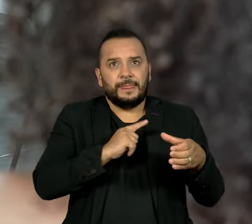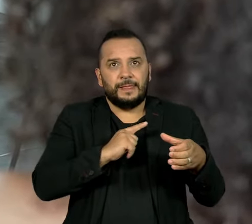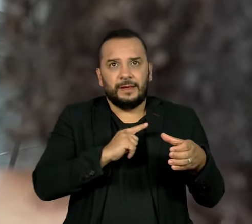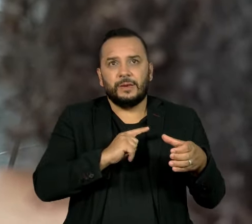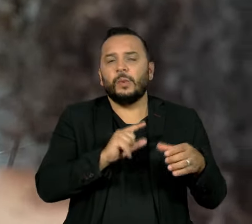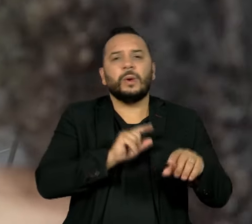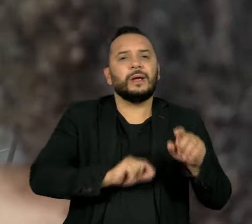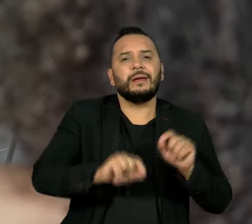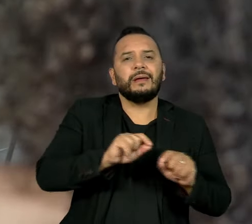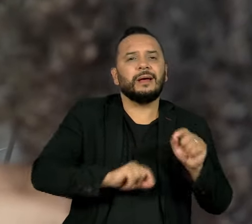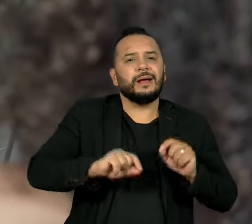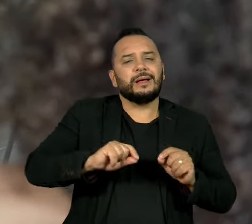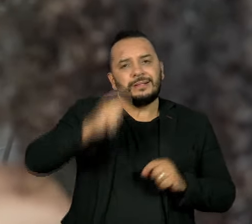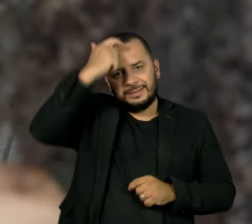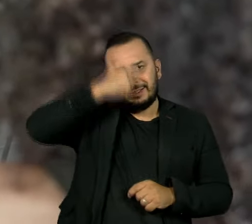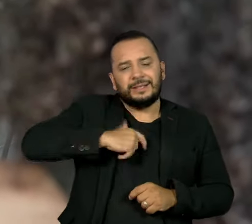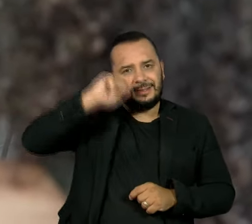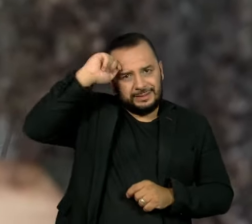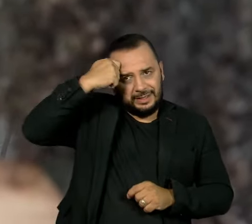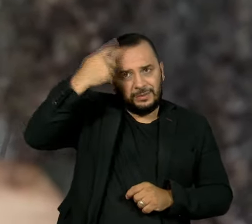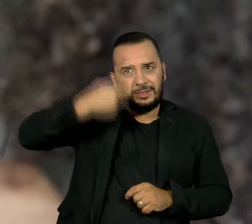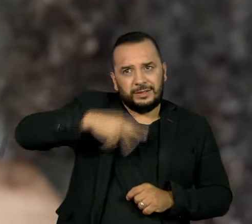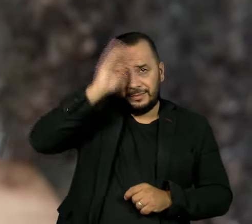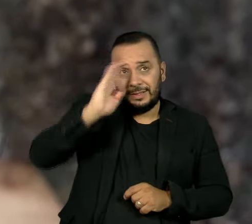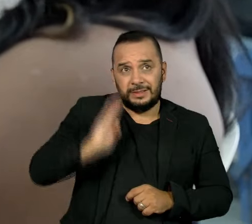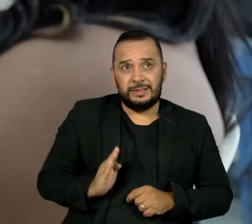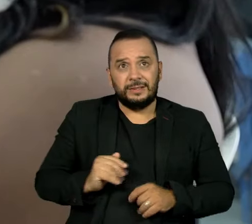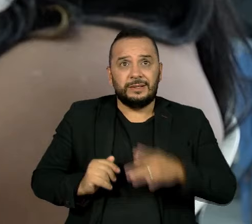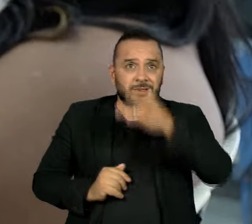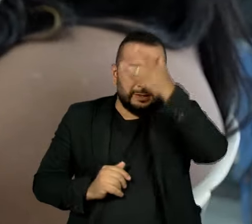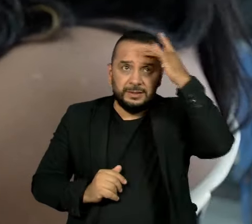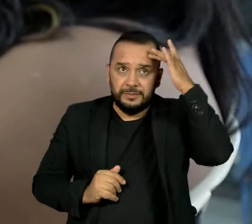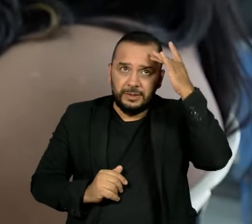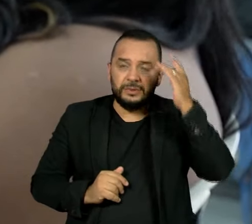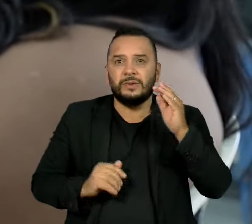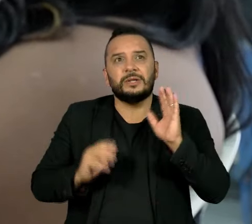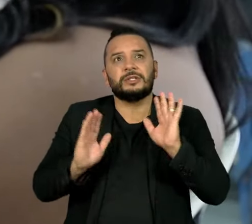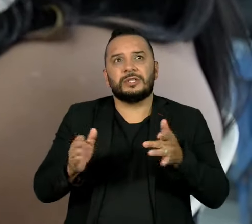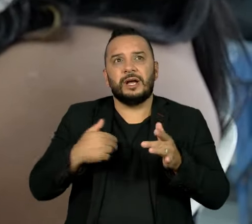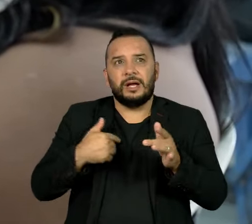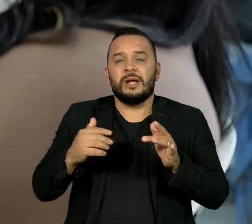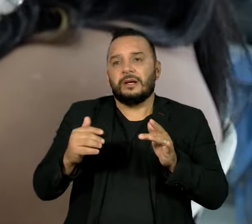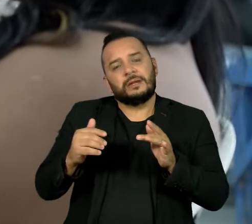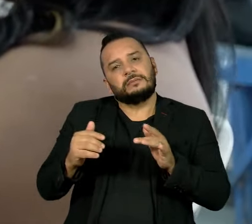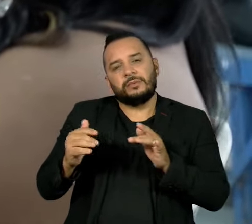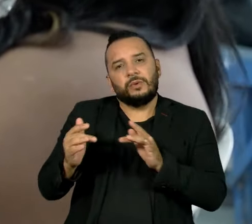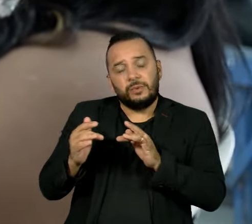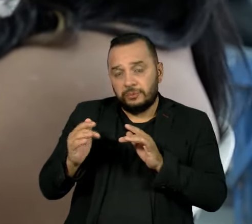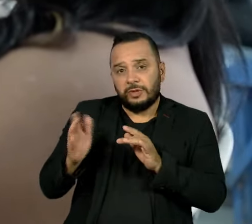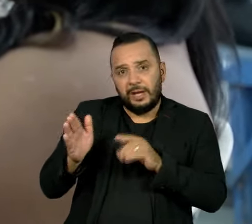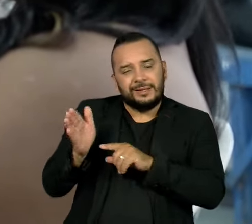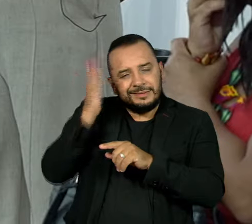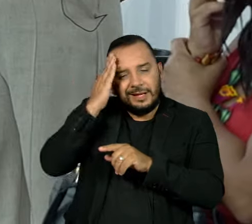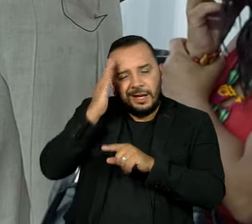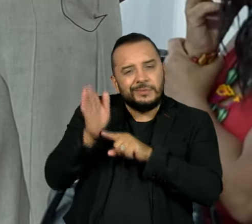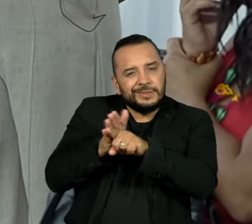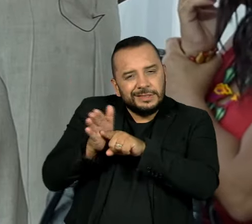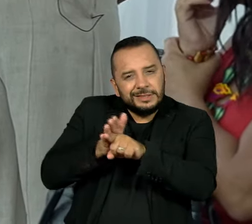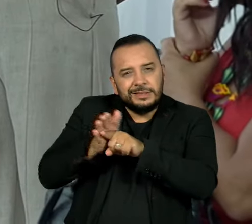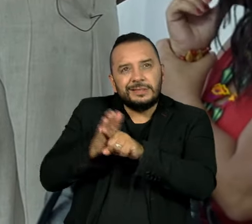que é ser negro no Brasil e as pessoas estão em contatos com dados, como por exemplo a escolarização do povo negro